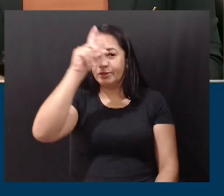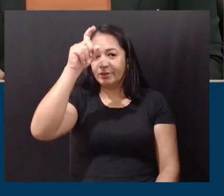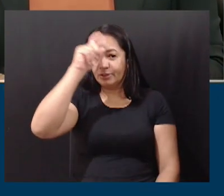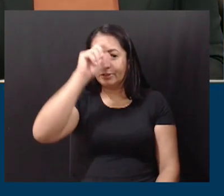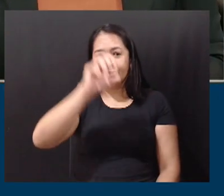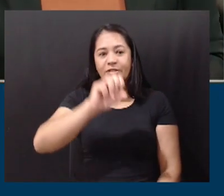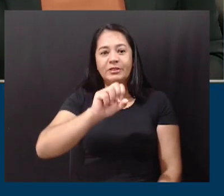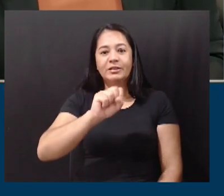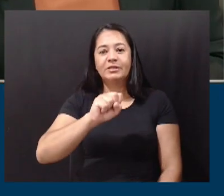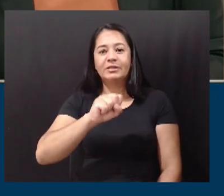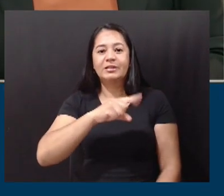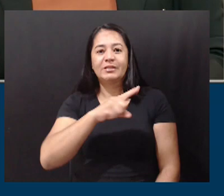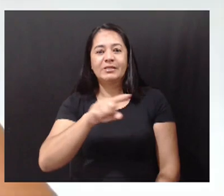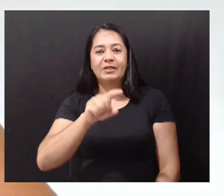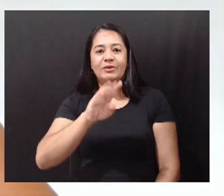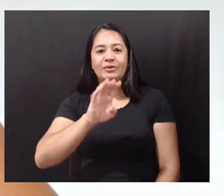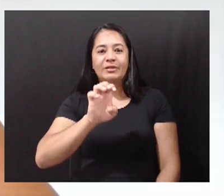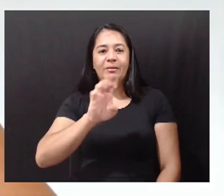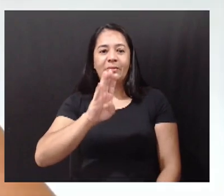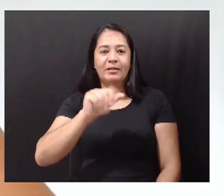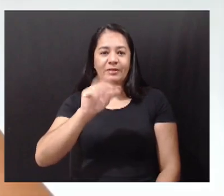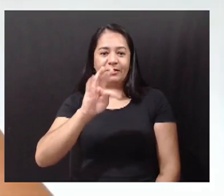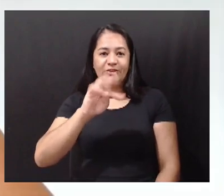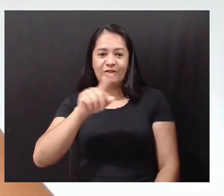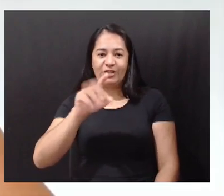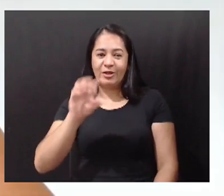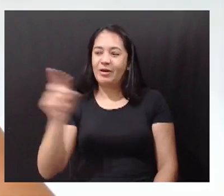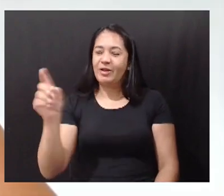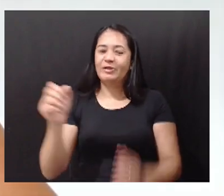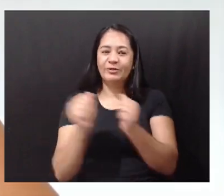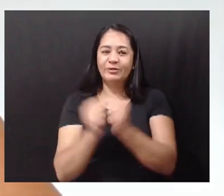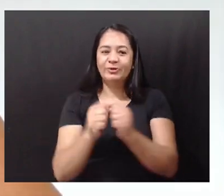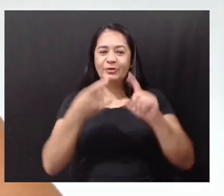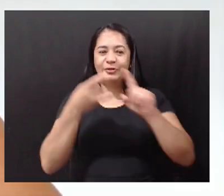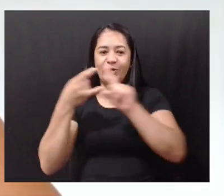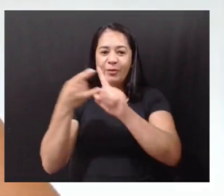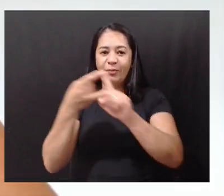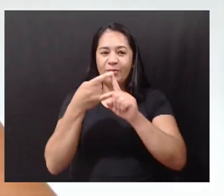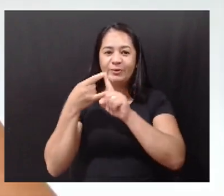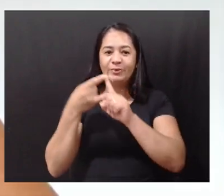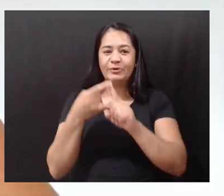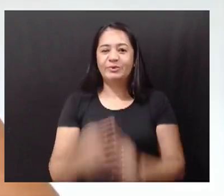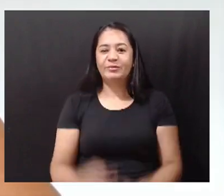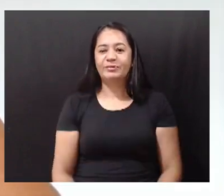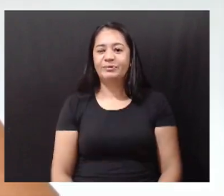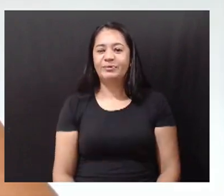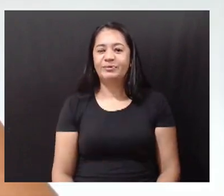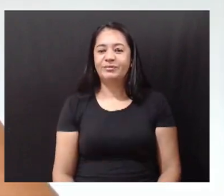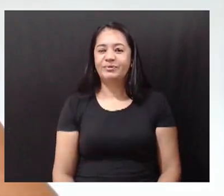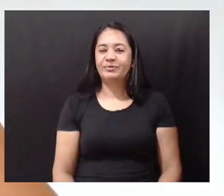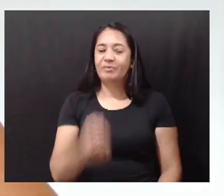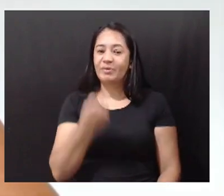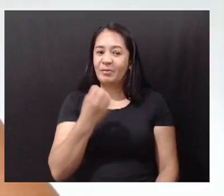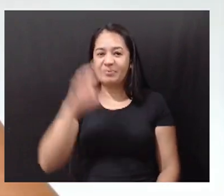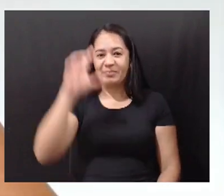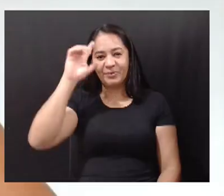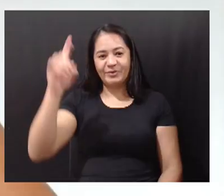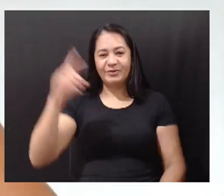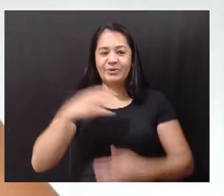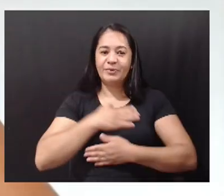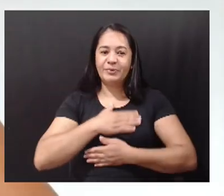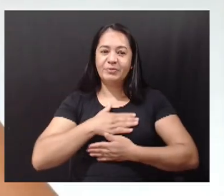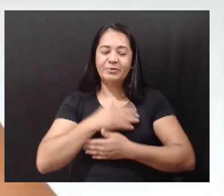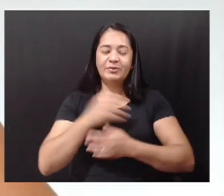muito bem-vinda, Valéria, ela está com a gente pelo Zoom. Bom dia para você. Bom dia, é um prazer estar participando